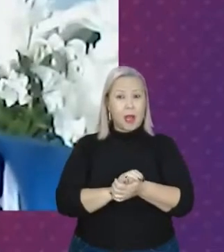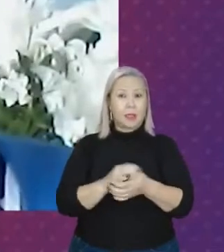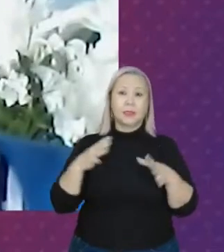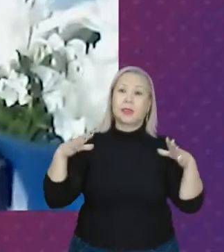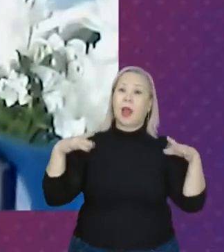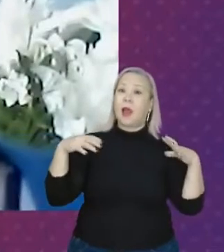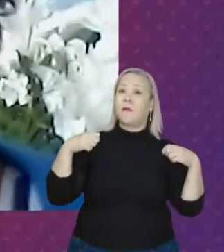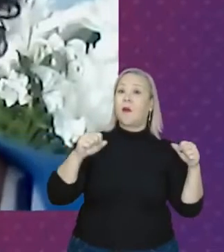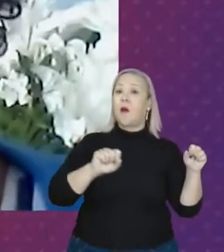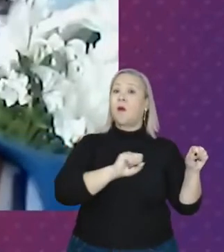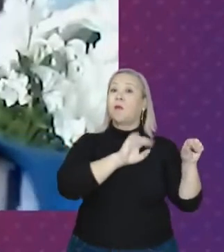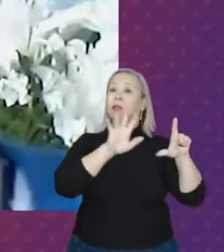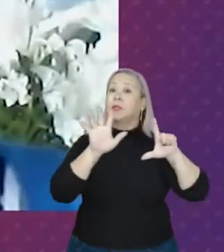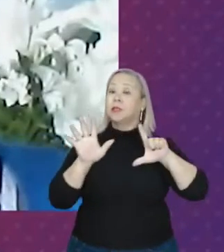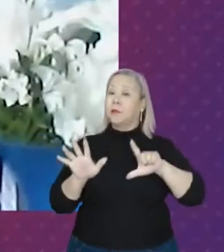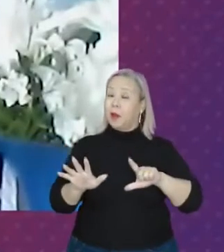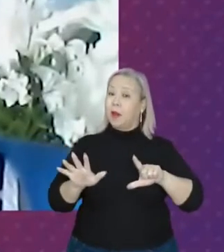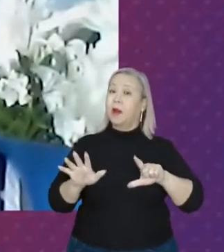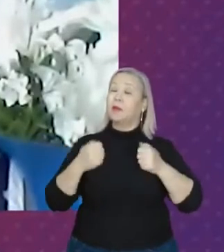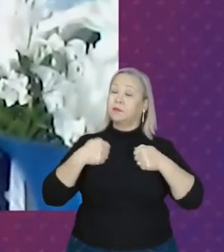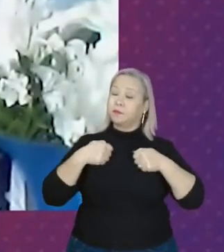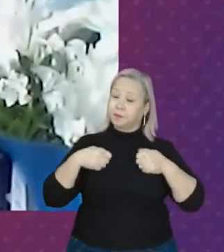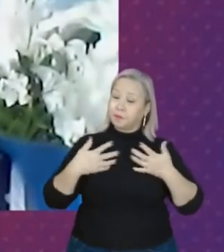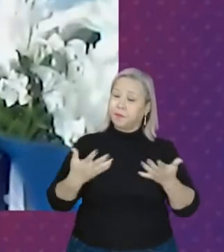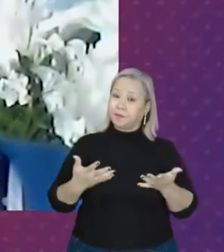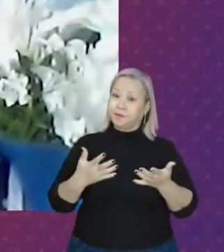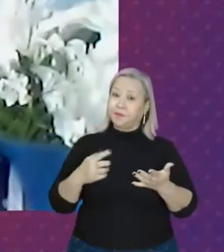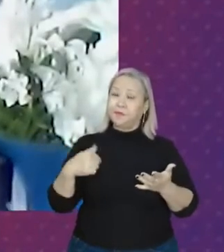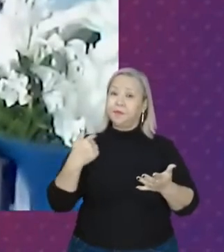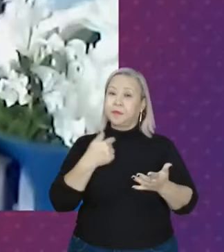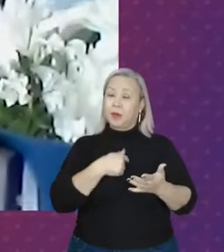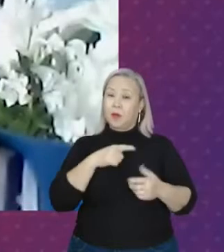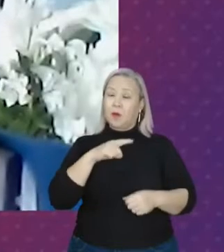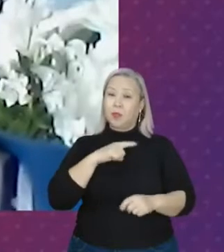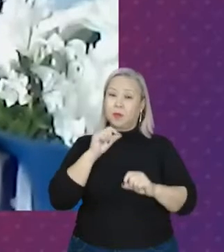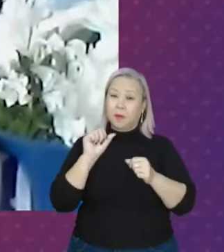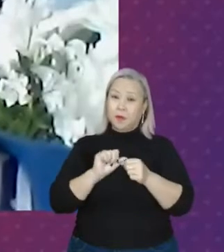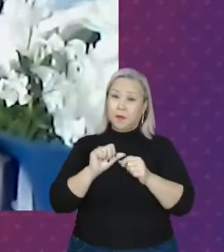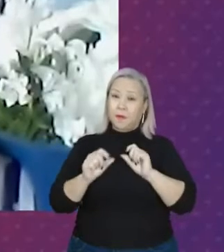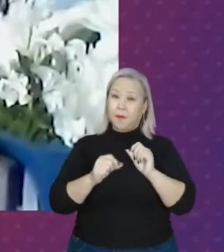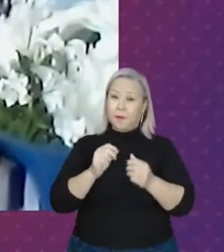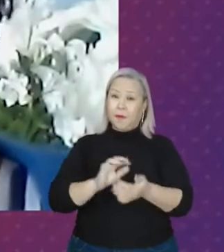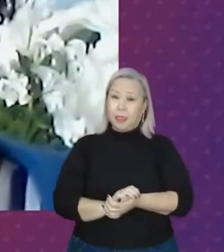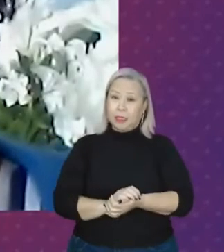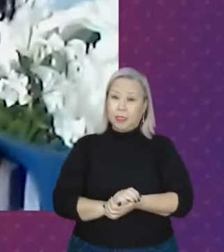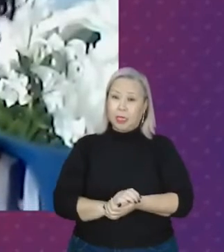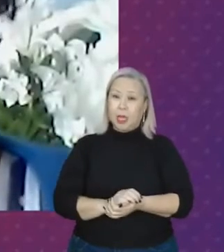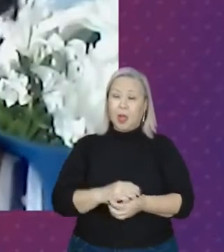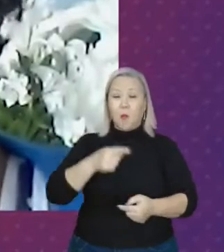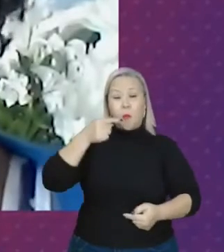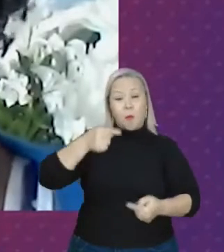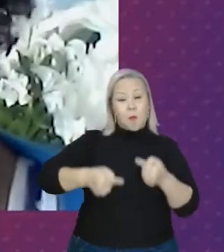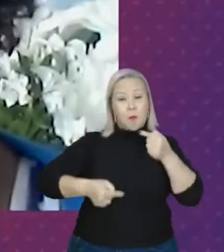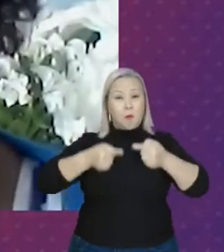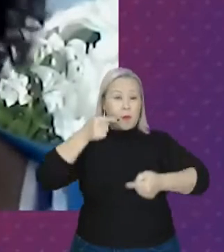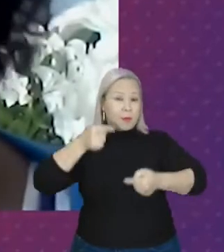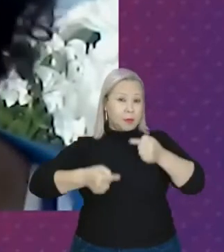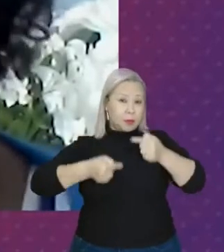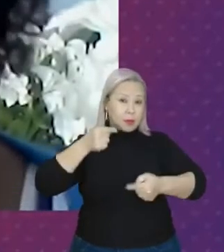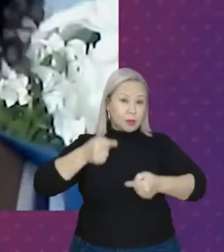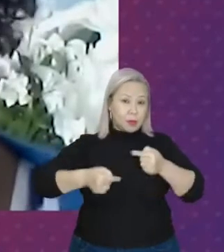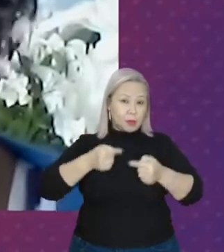folga semanal, né? Nós tivemos que fazer uma discussão